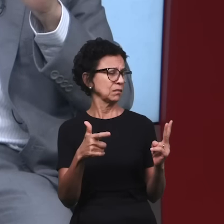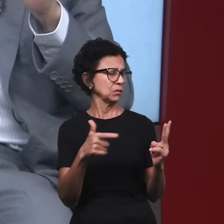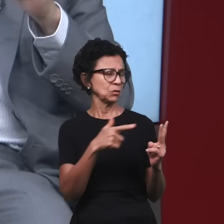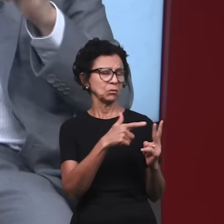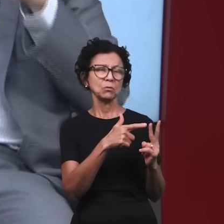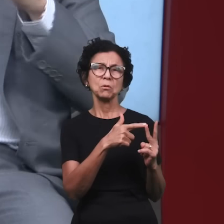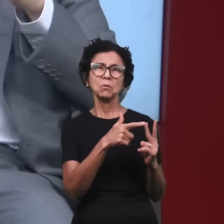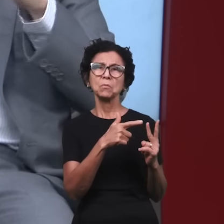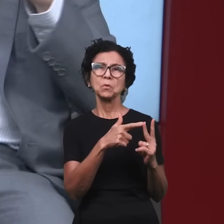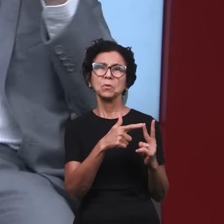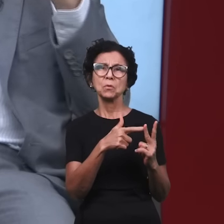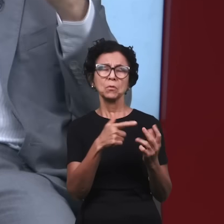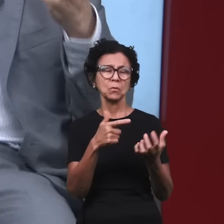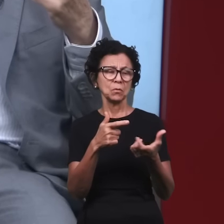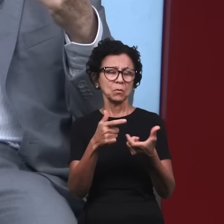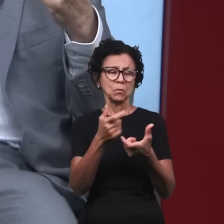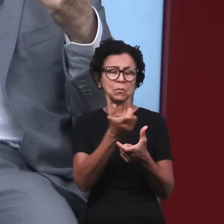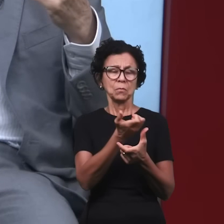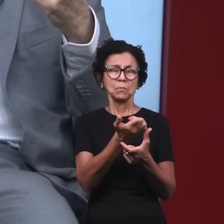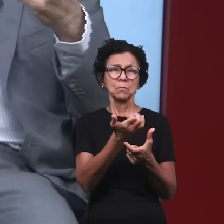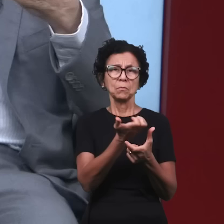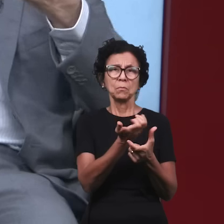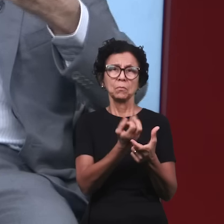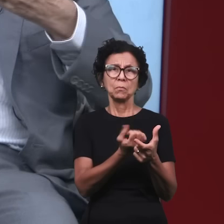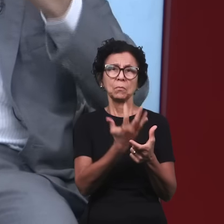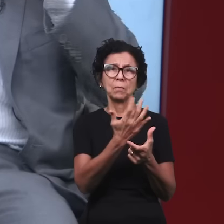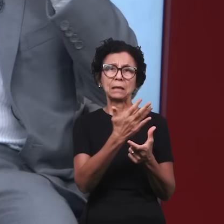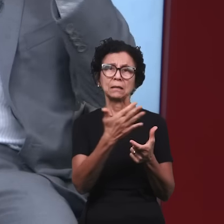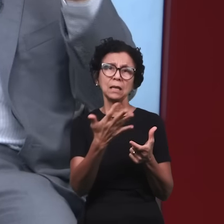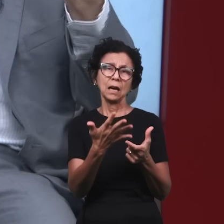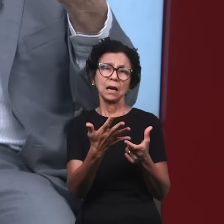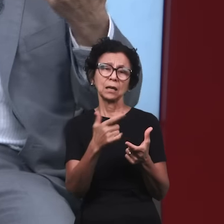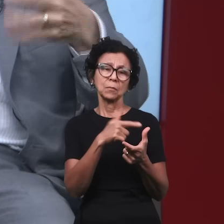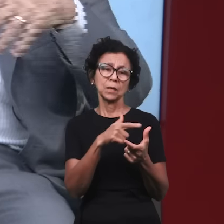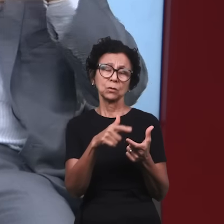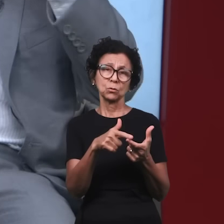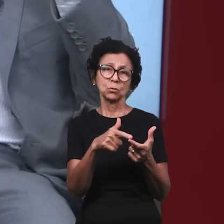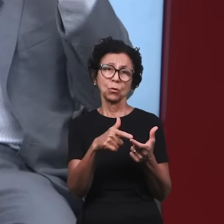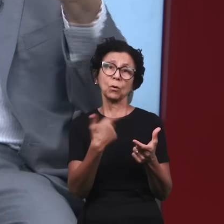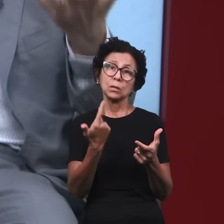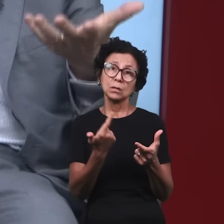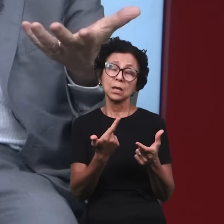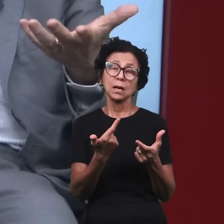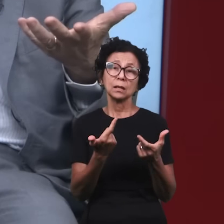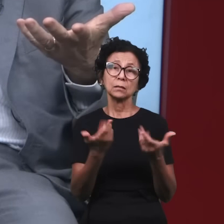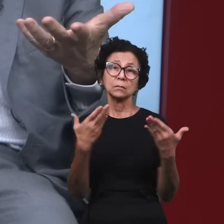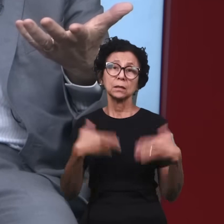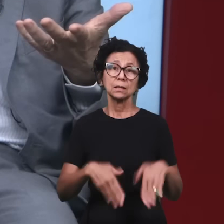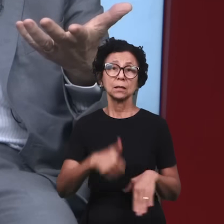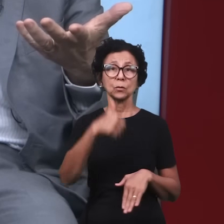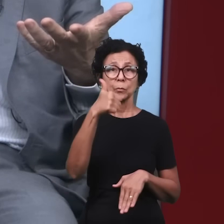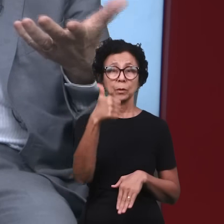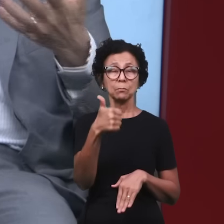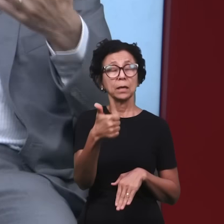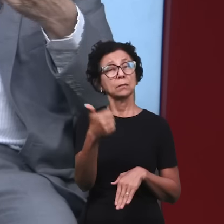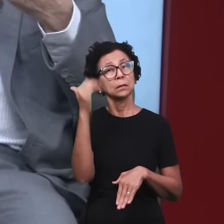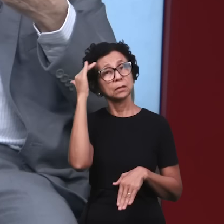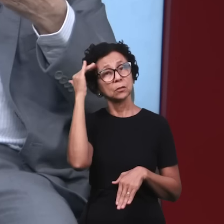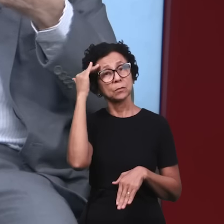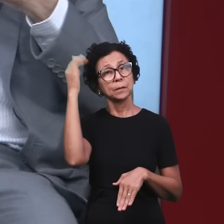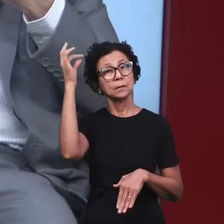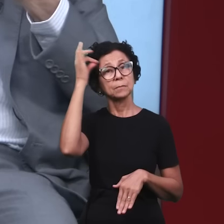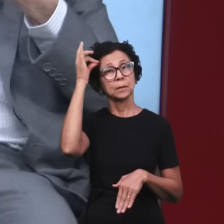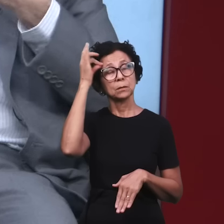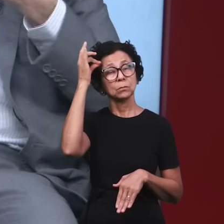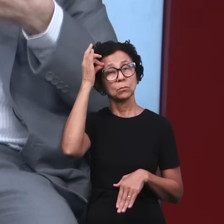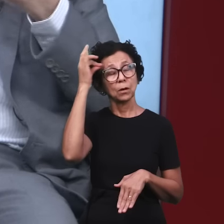espiritual. Portanto, o verdadeiro critério de Deus é a escolha do patriarca ou representante das tribos